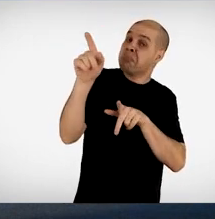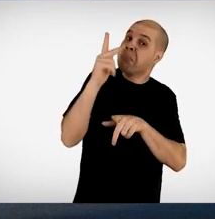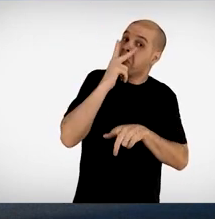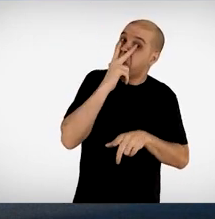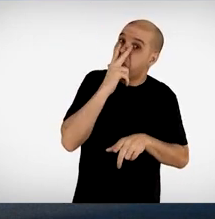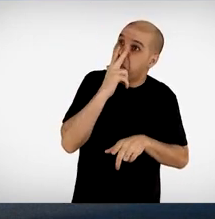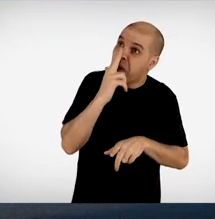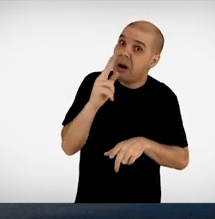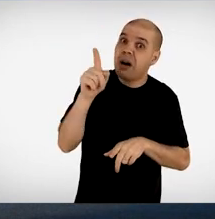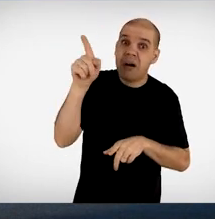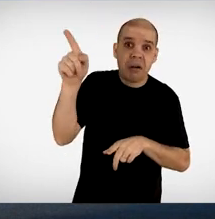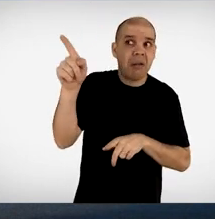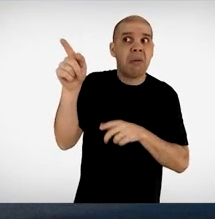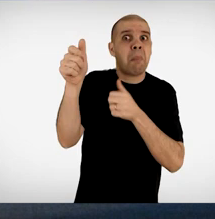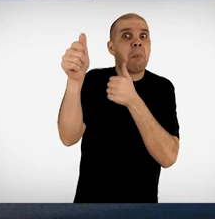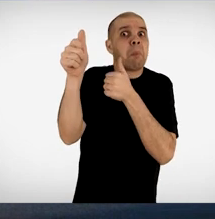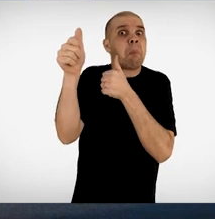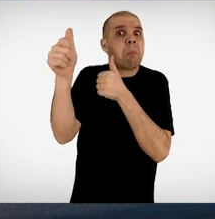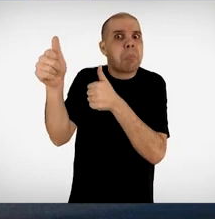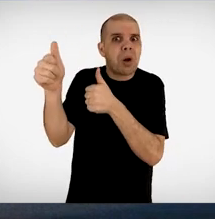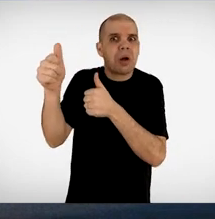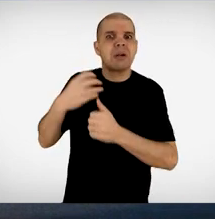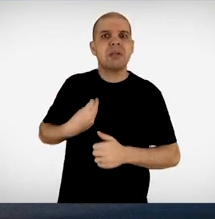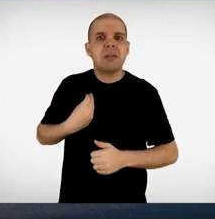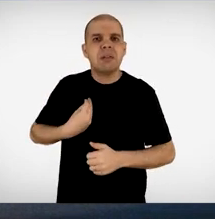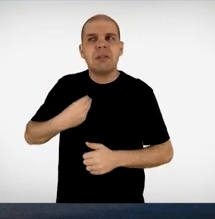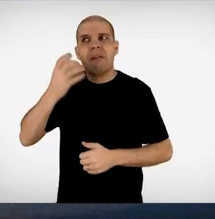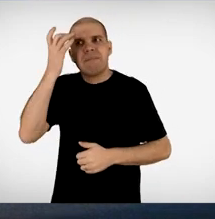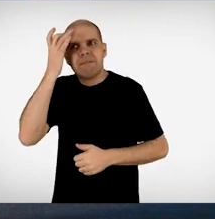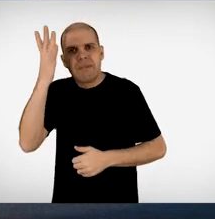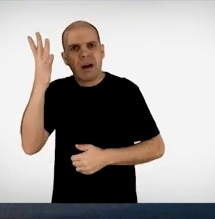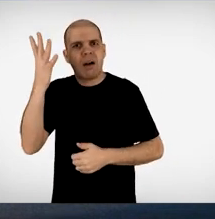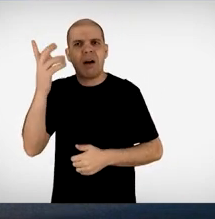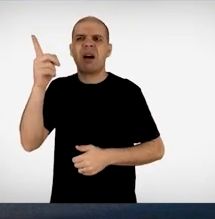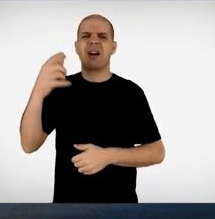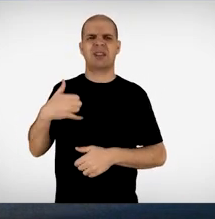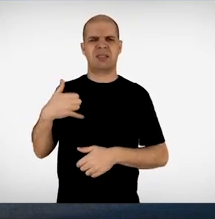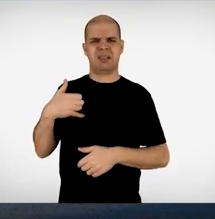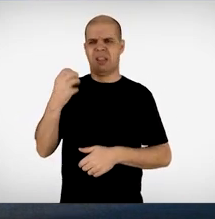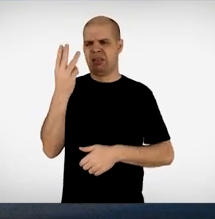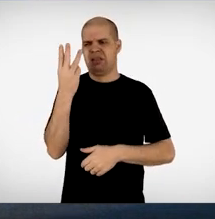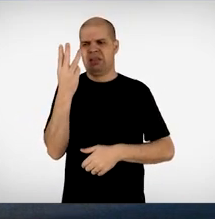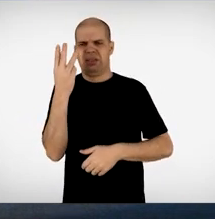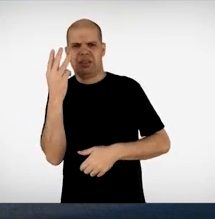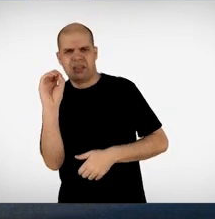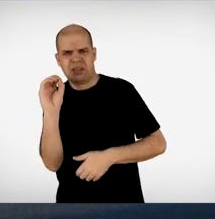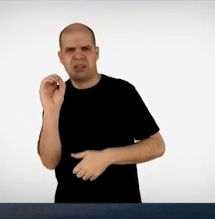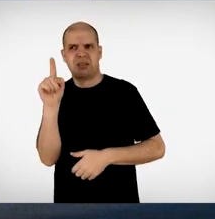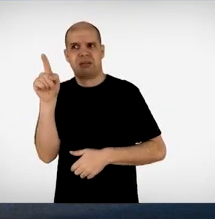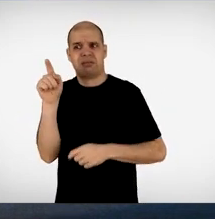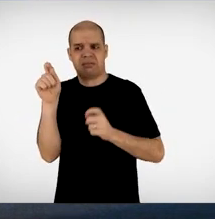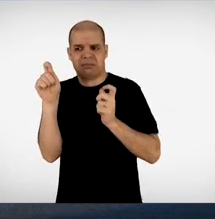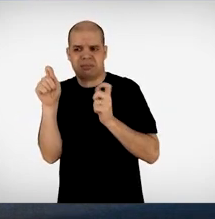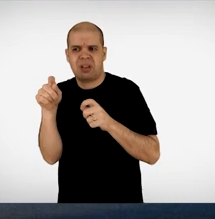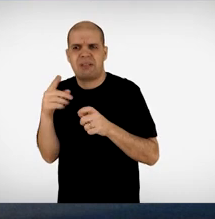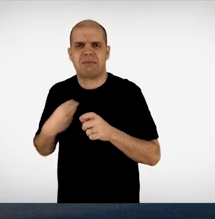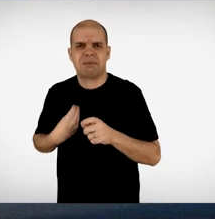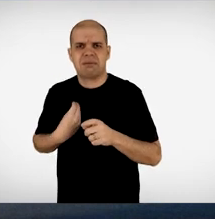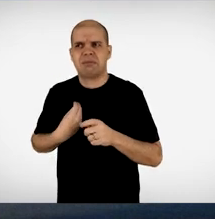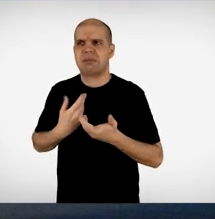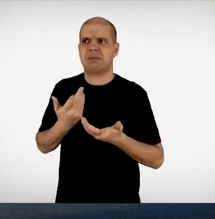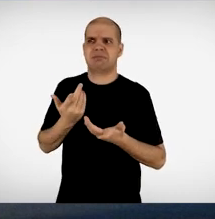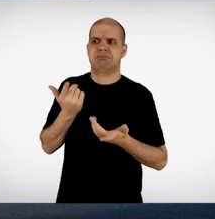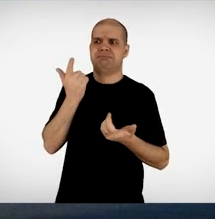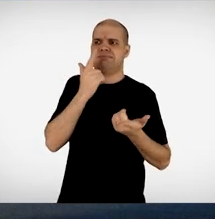ambiente suficientemente bom. E aqui eu peço um pouquinho de paciência de vocês para me acompanhar num conceito teórico que é muito bonito,